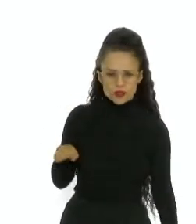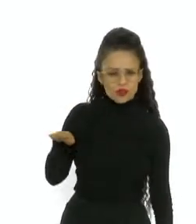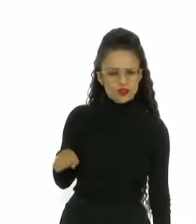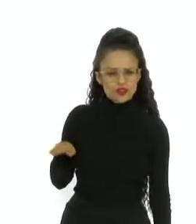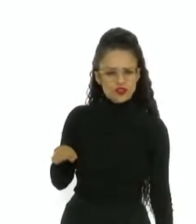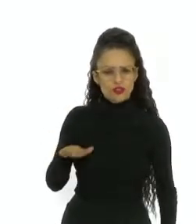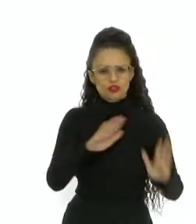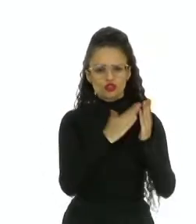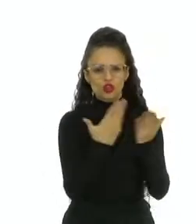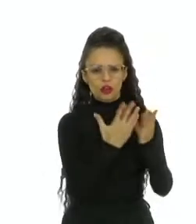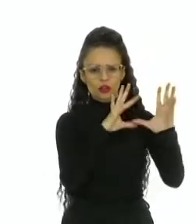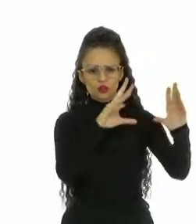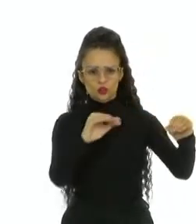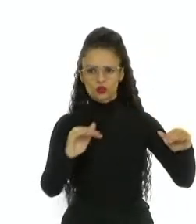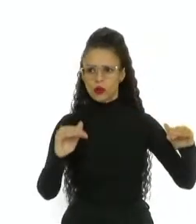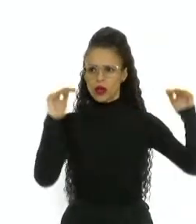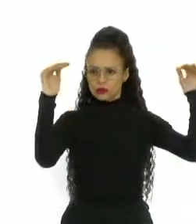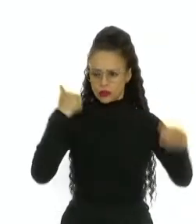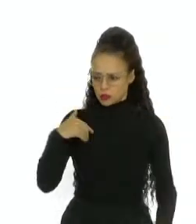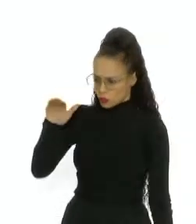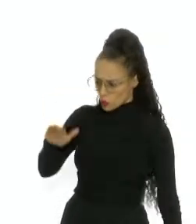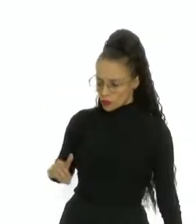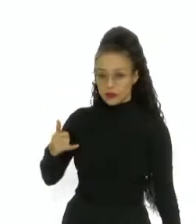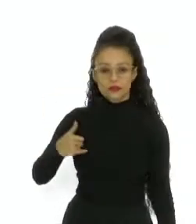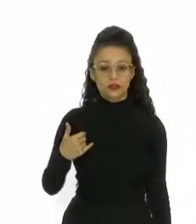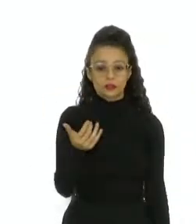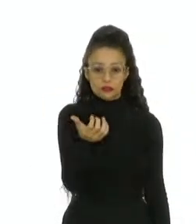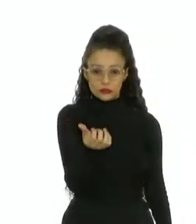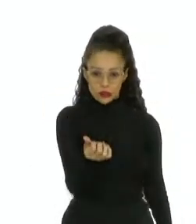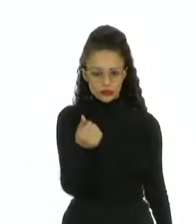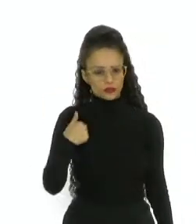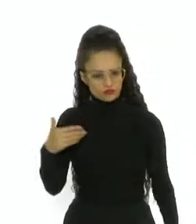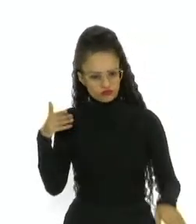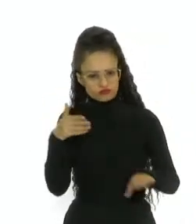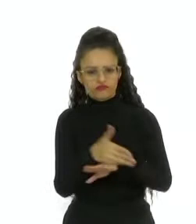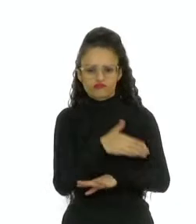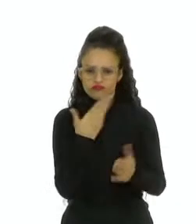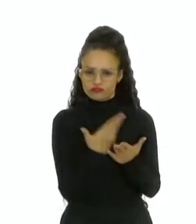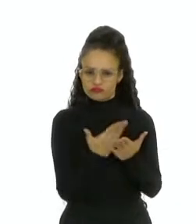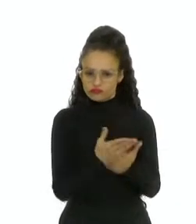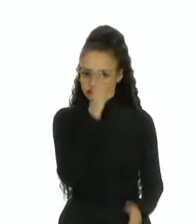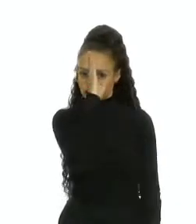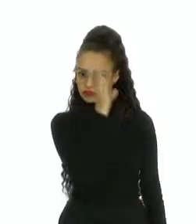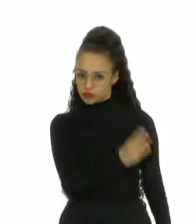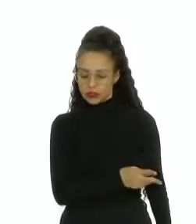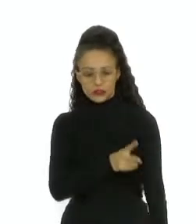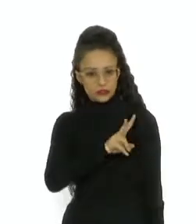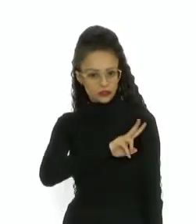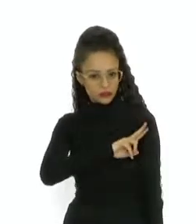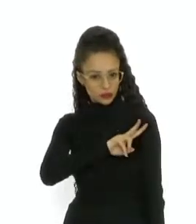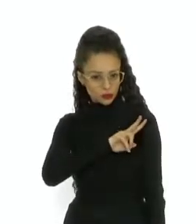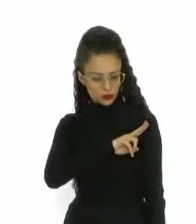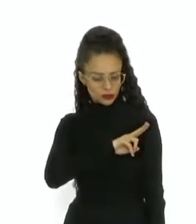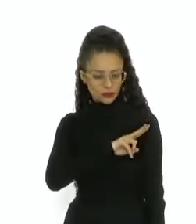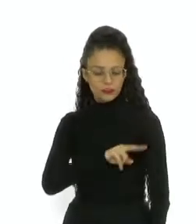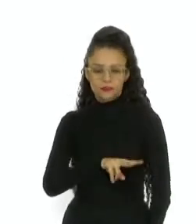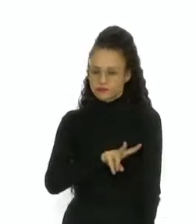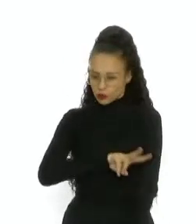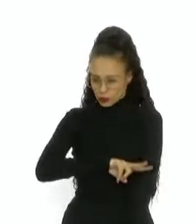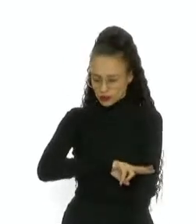do colégio. Tinha 6 anos quando lá entrei, diretamente na segunda série